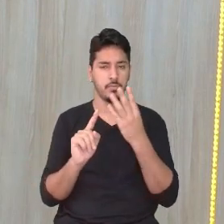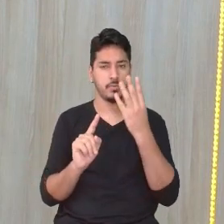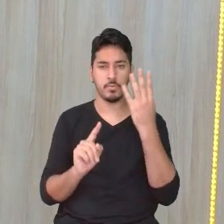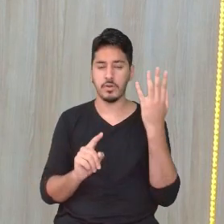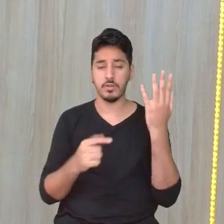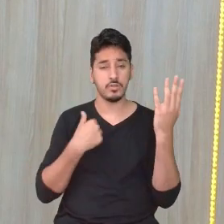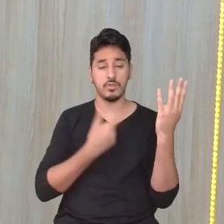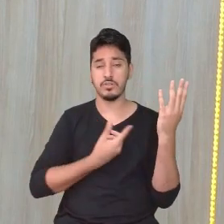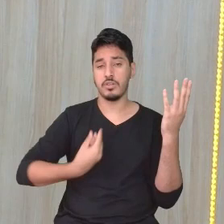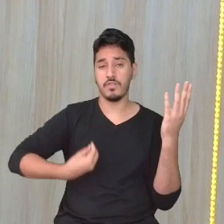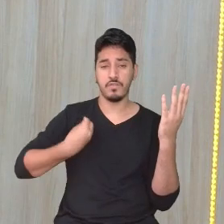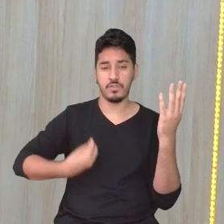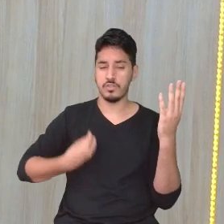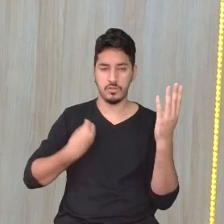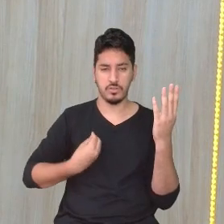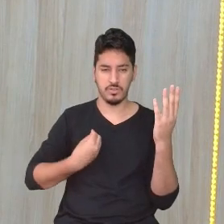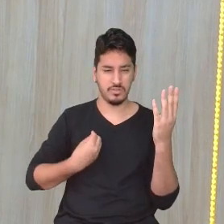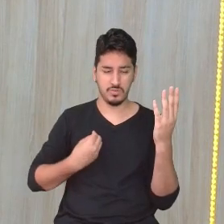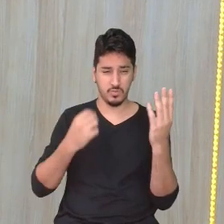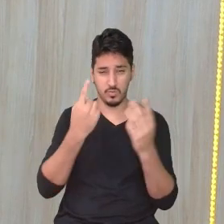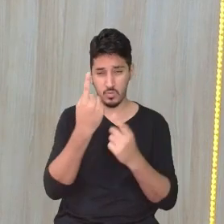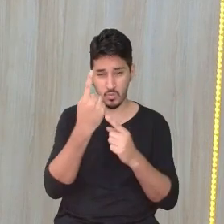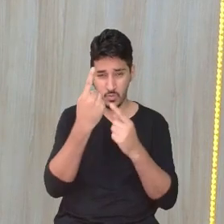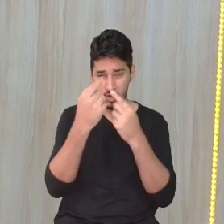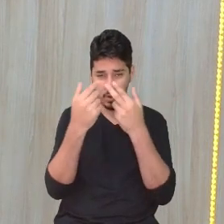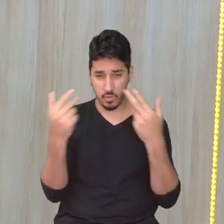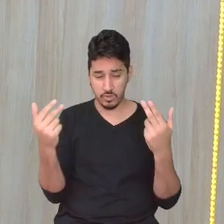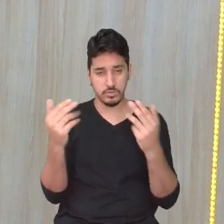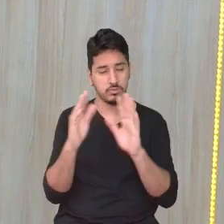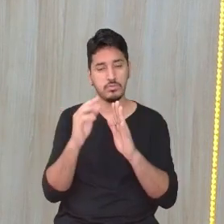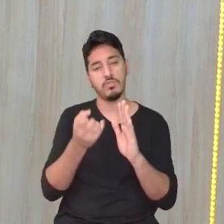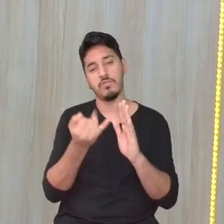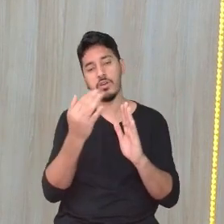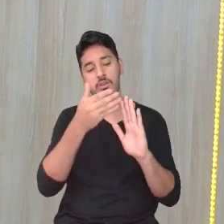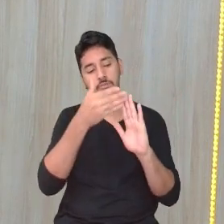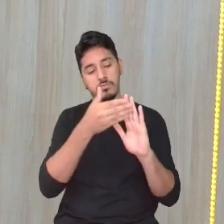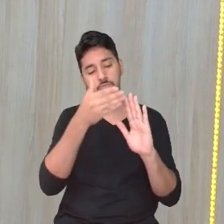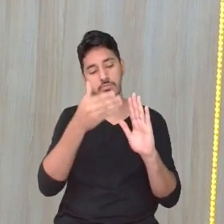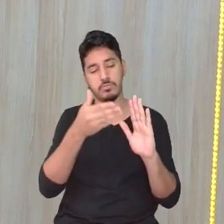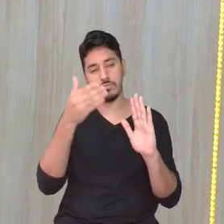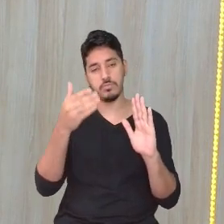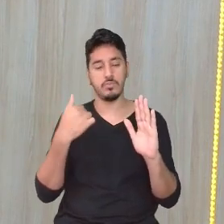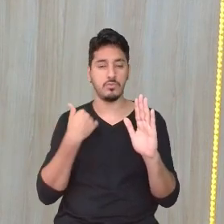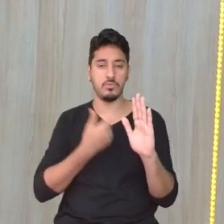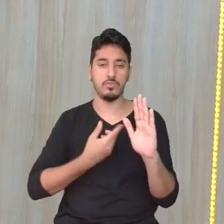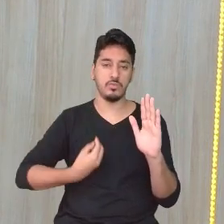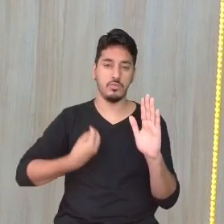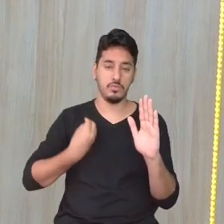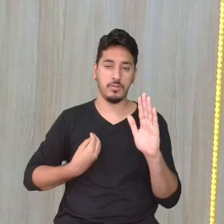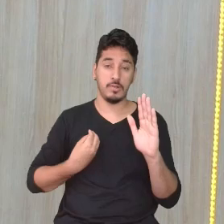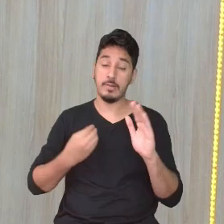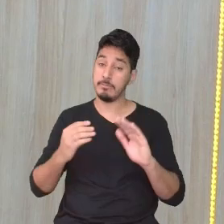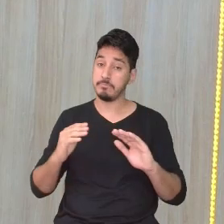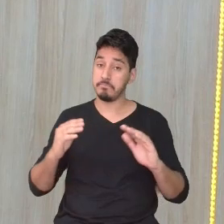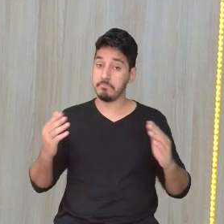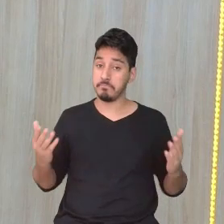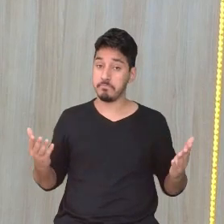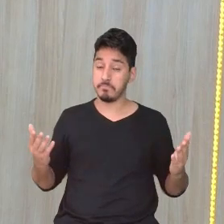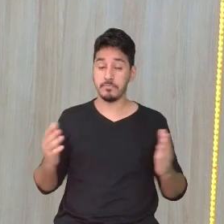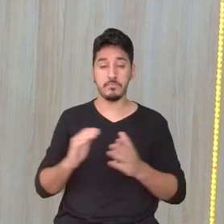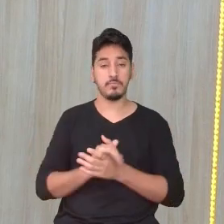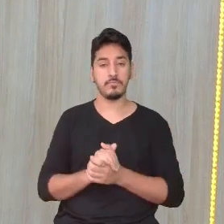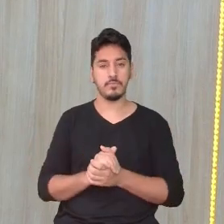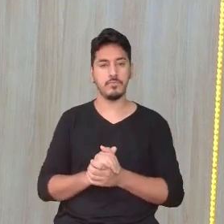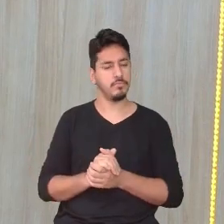nossa vida, ela não se resume em uma coisa só. Tem várias etapas, tem vários pontos da nossa vida. Então,